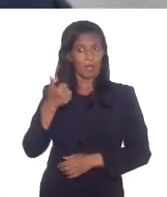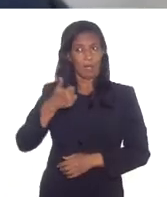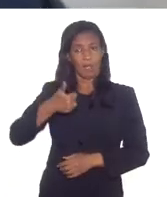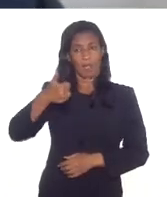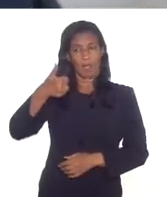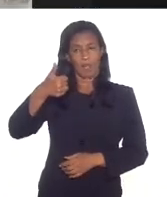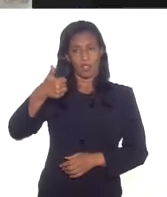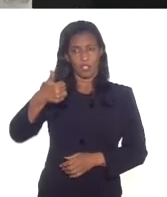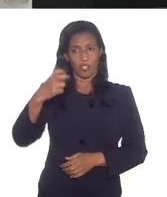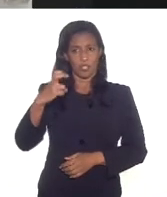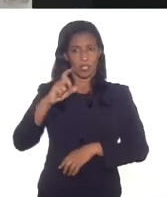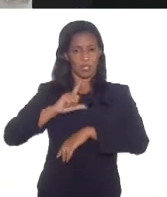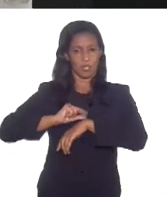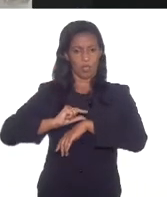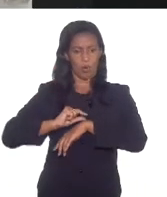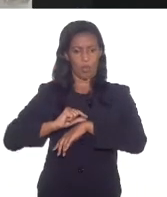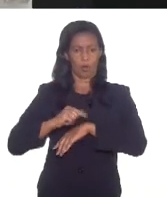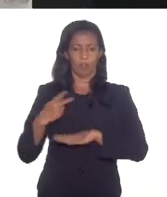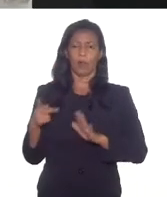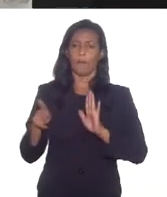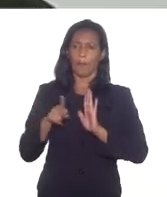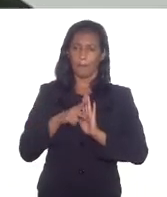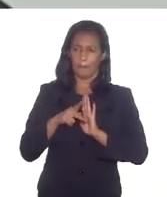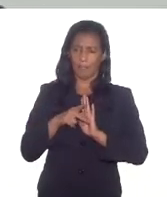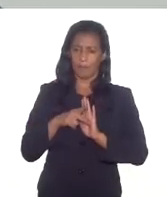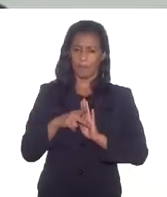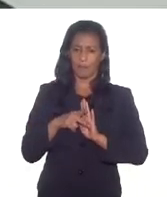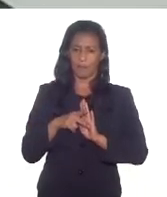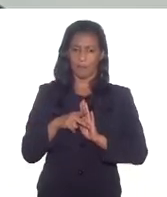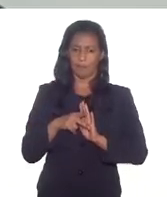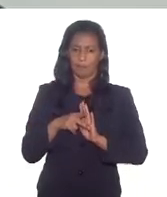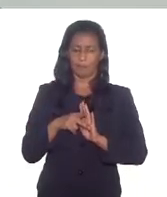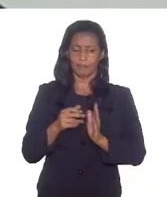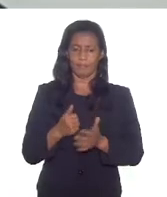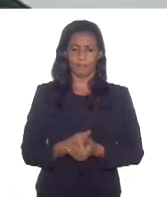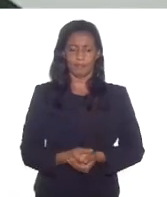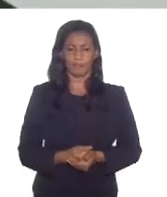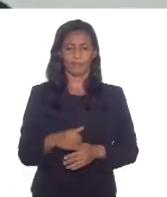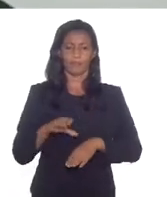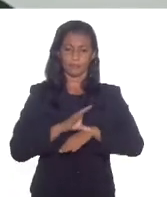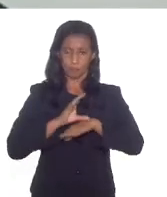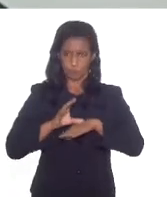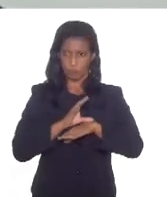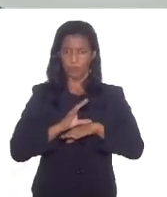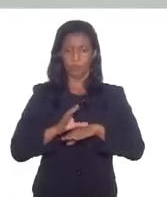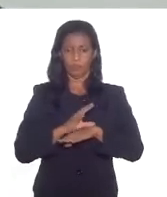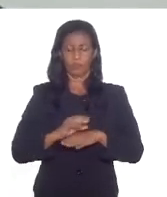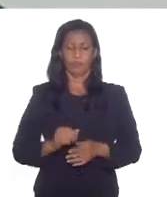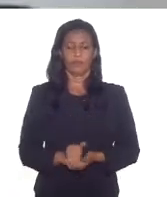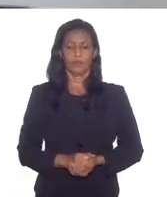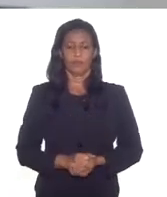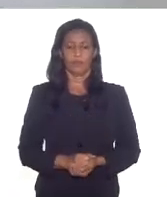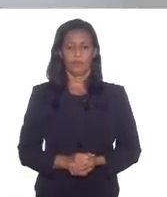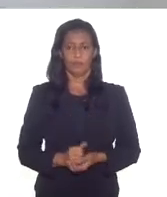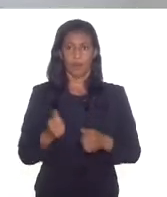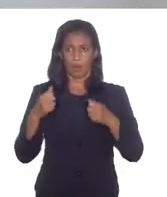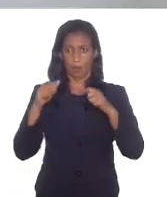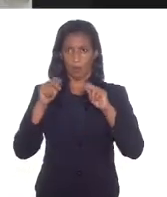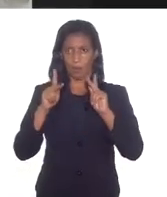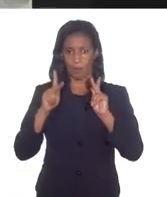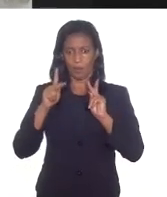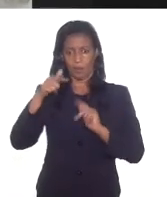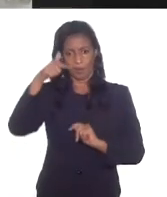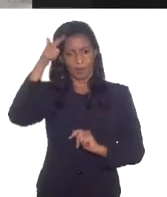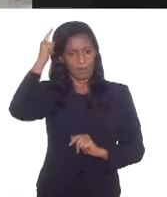tá bom, Márcio? Então, meu parecer, eu altero o parecer, se Vossa Excelência me der a palavra... Pela constitucionalidade, apenas. Ok, Luiz.